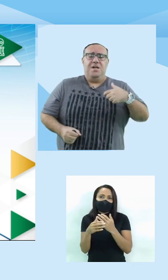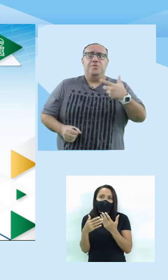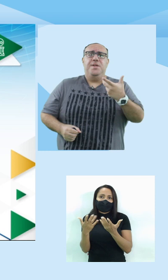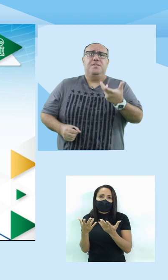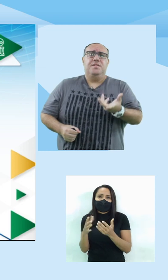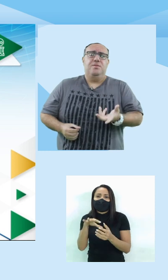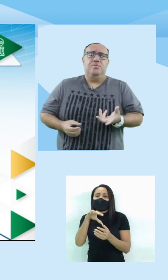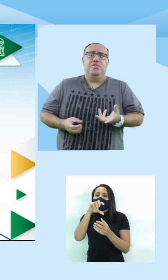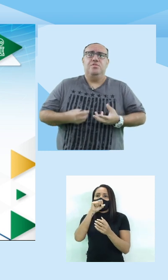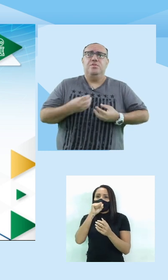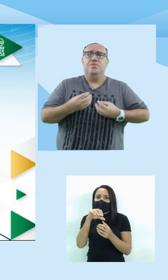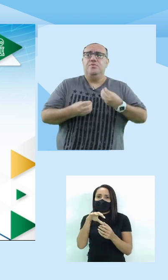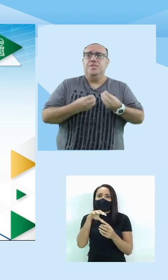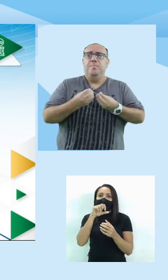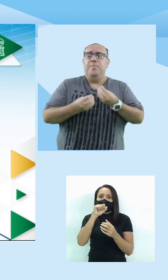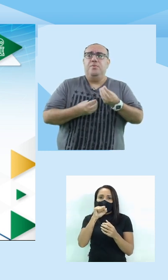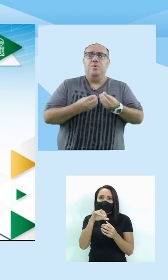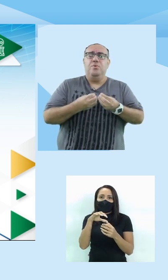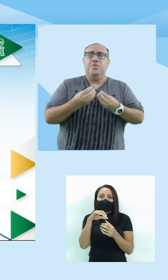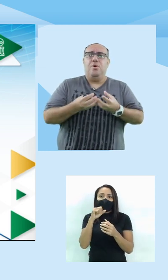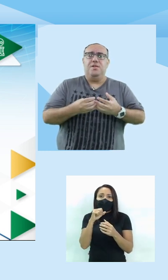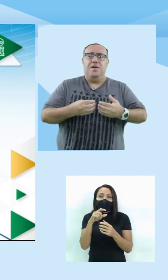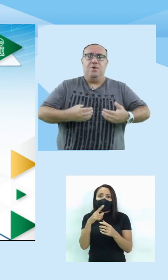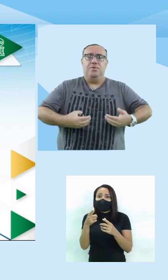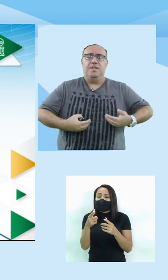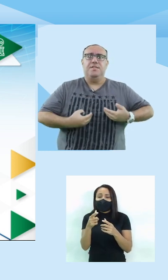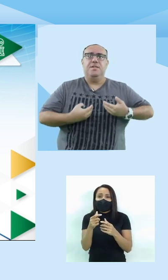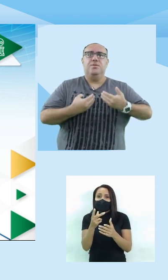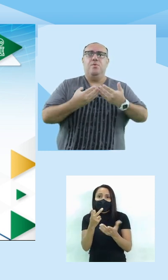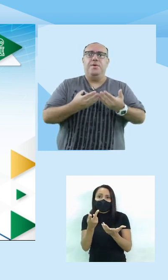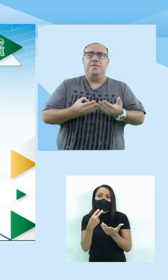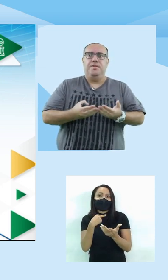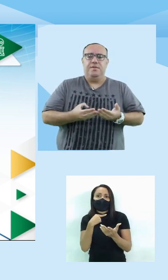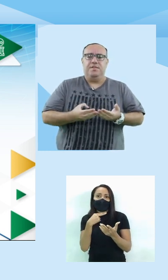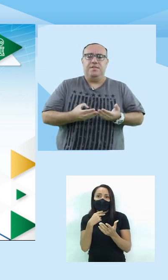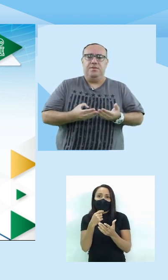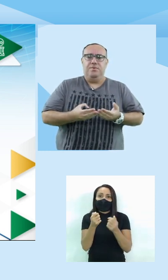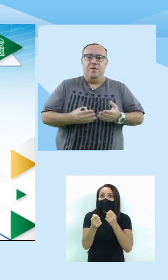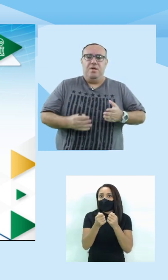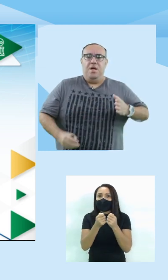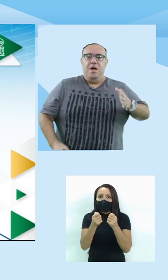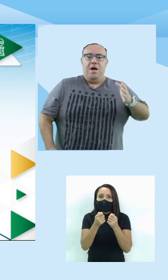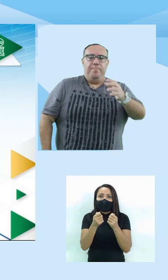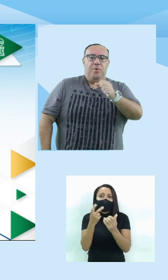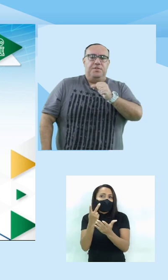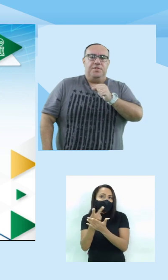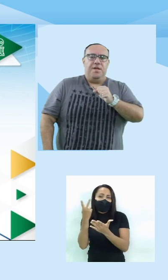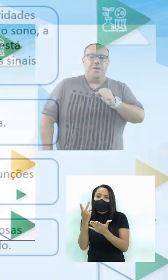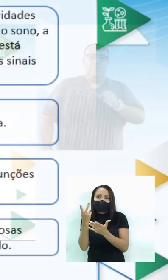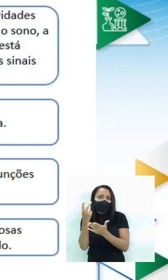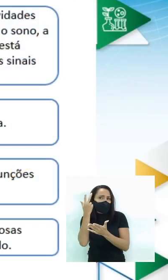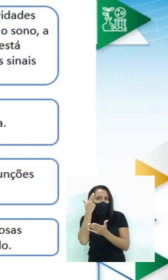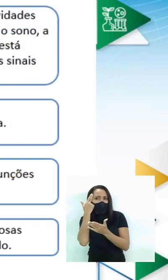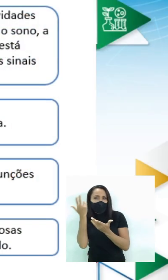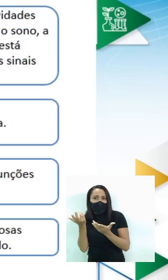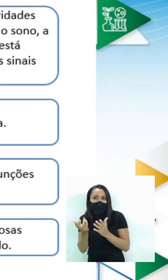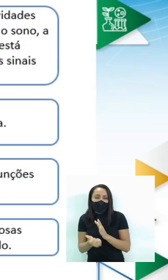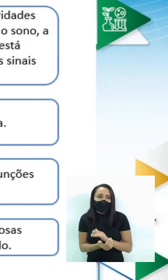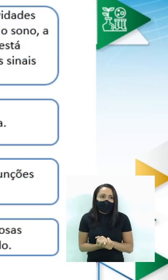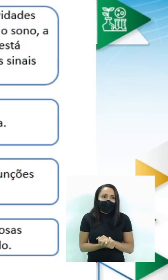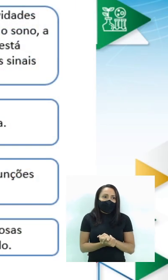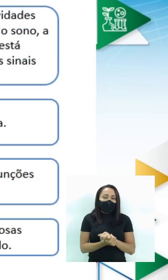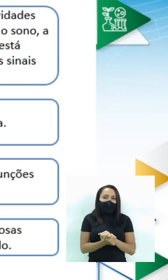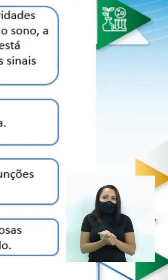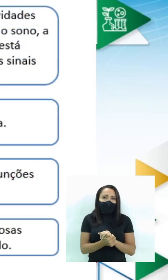é a respiração. São situações que você não controla, acontece naturalmente, tá certo? A ponte é constituída principalmente